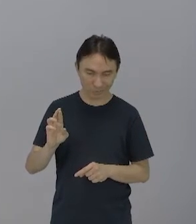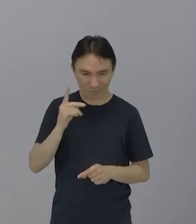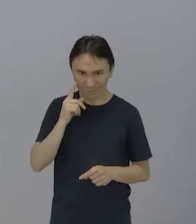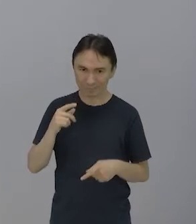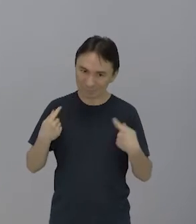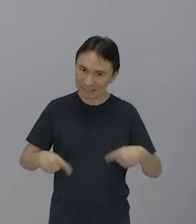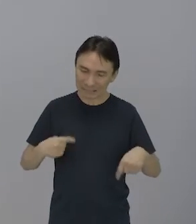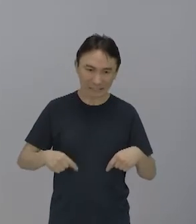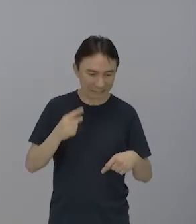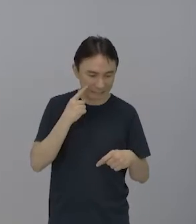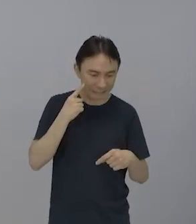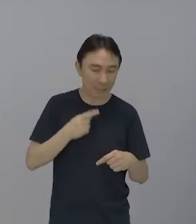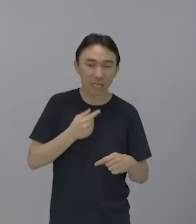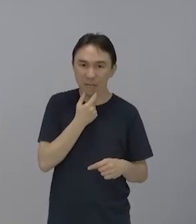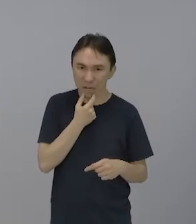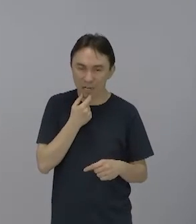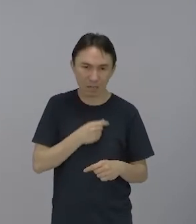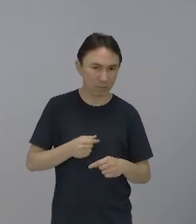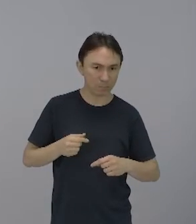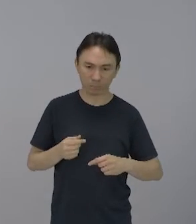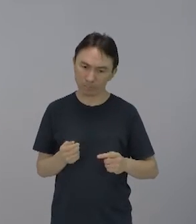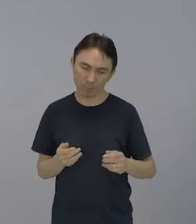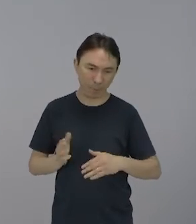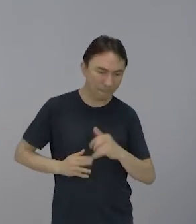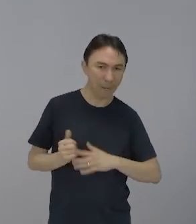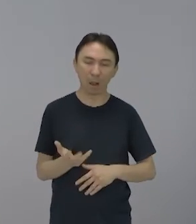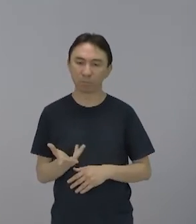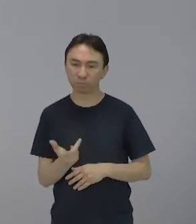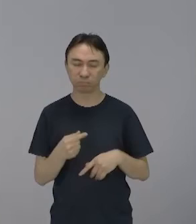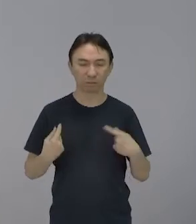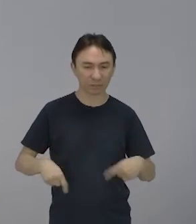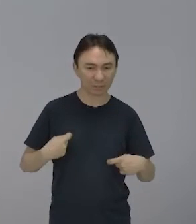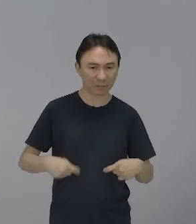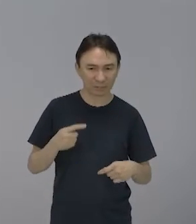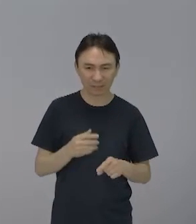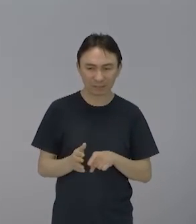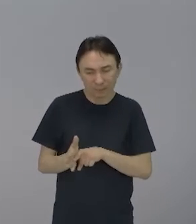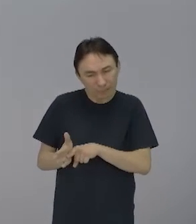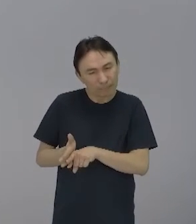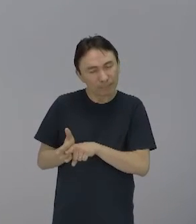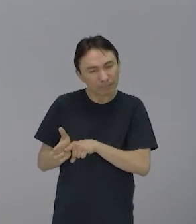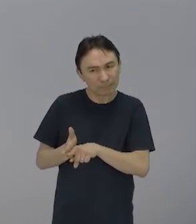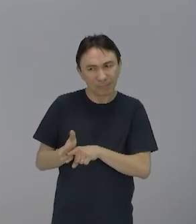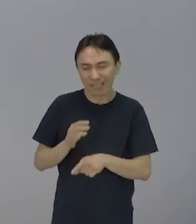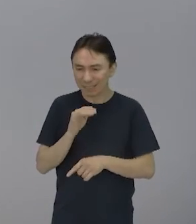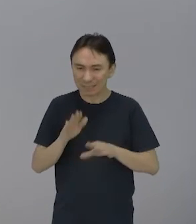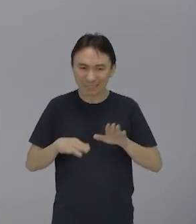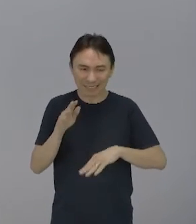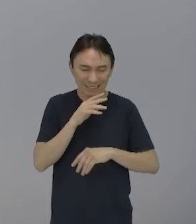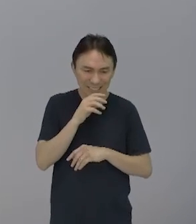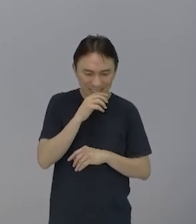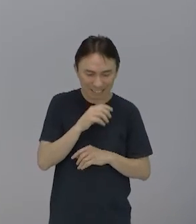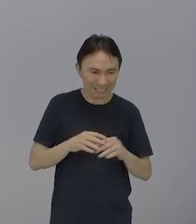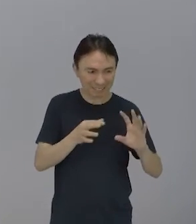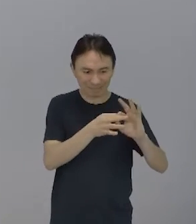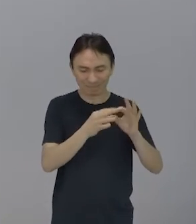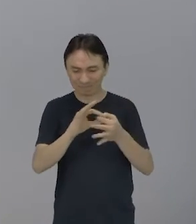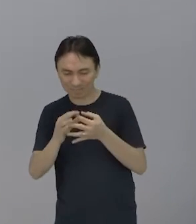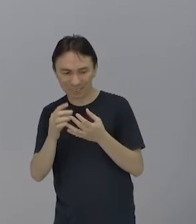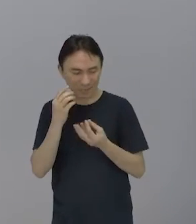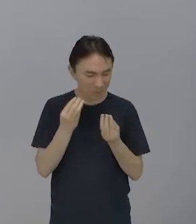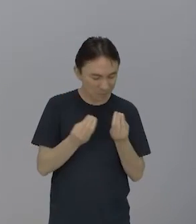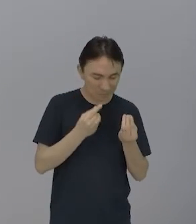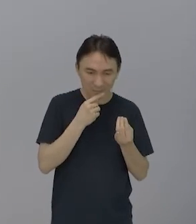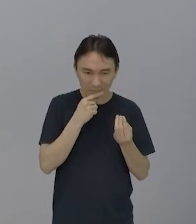sem internet, e você falou que na pesquisa, né, então, quando tem uma referência ali escusa, você olha na internet. E como é que você